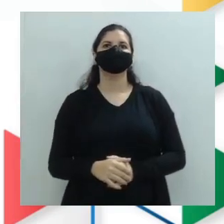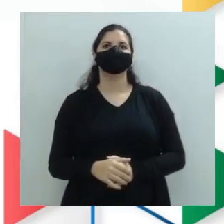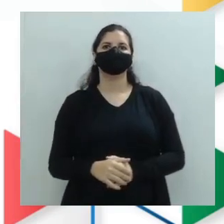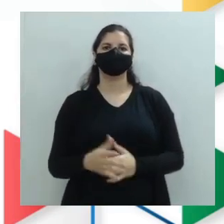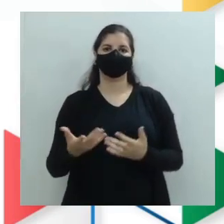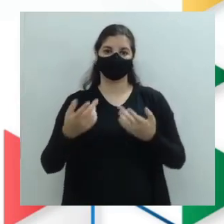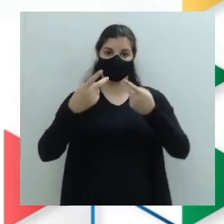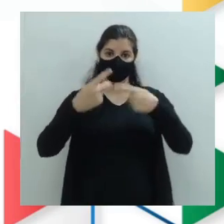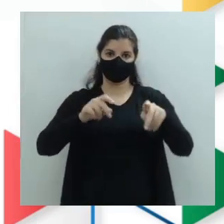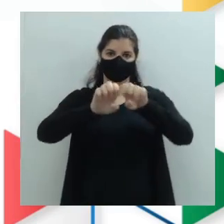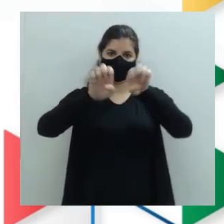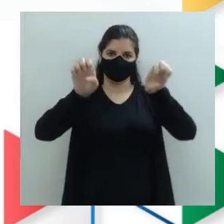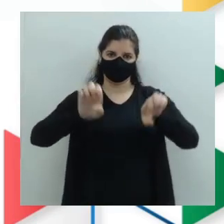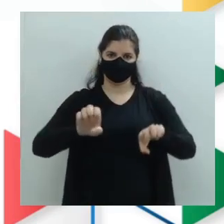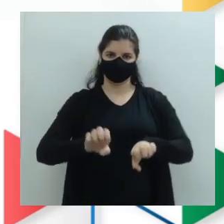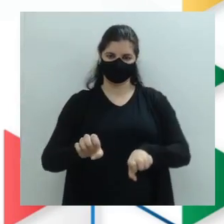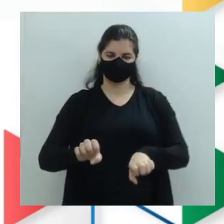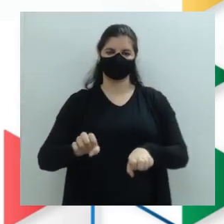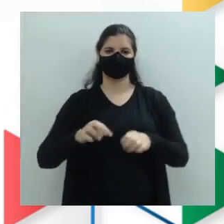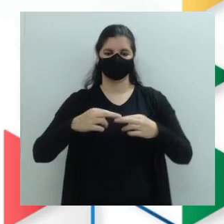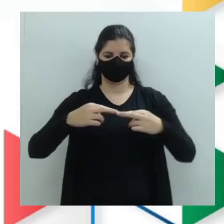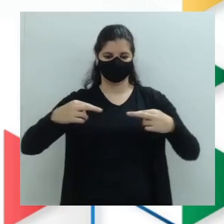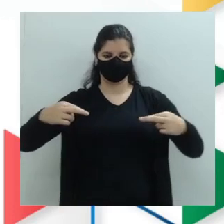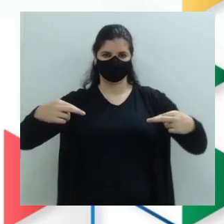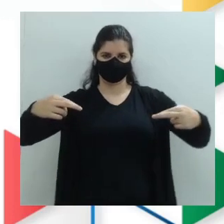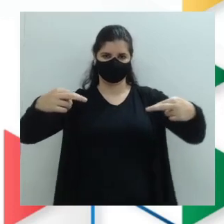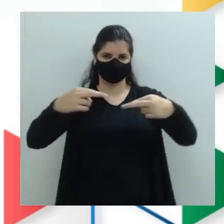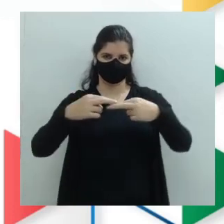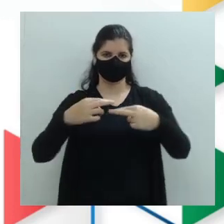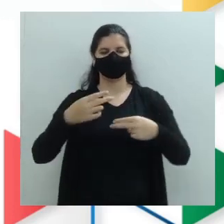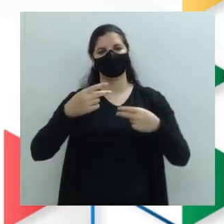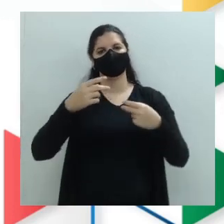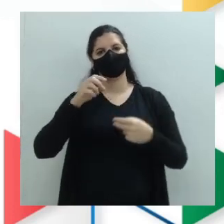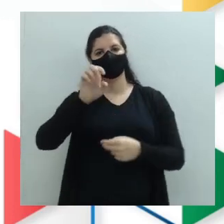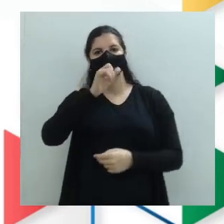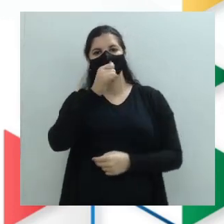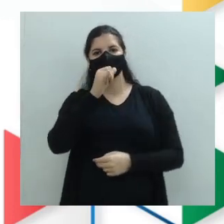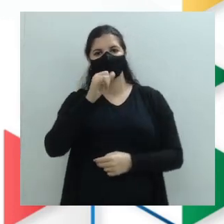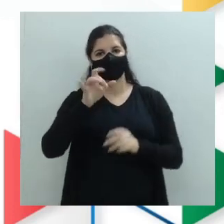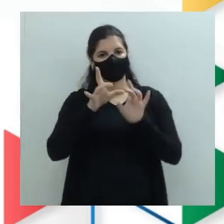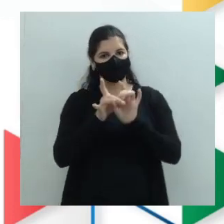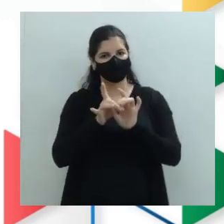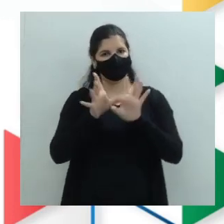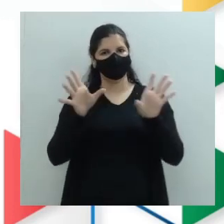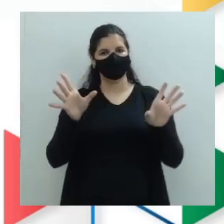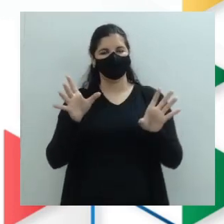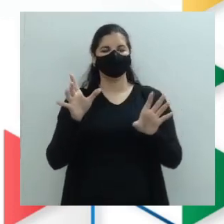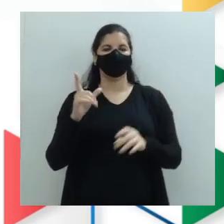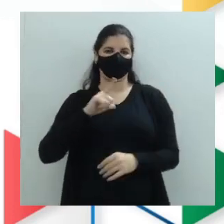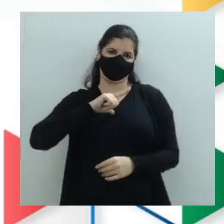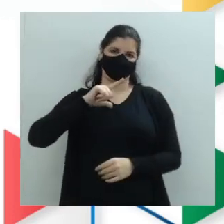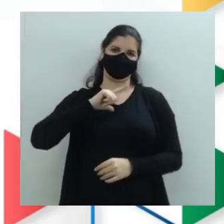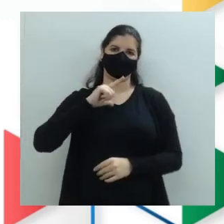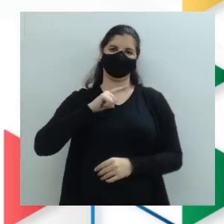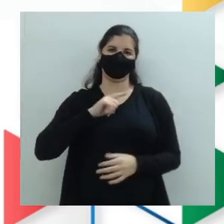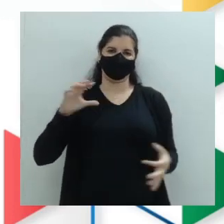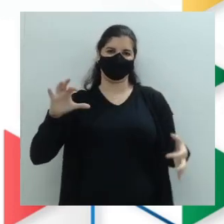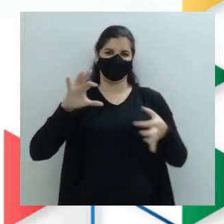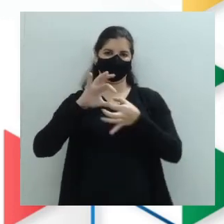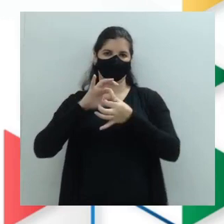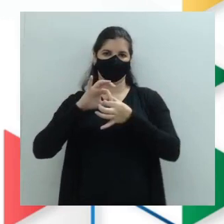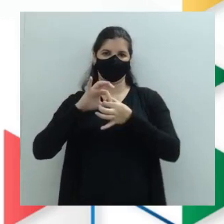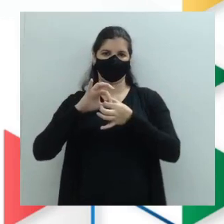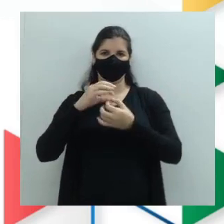sua estrutura, quando eu estou falando de condutor, os elétrons que estão livres, eles vão possuir uma ligação que é